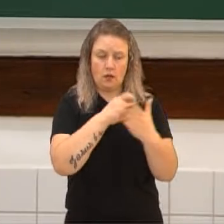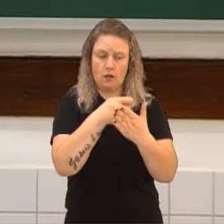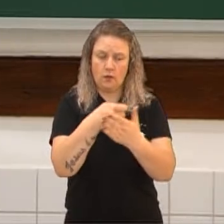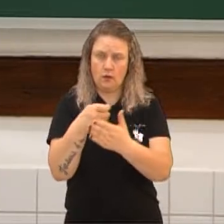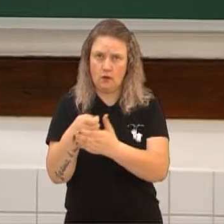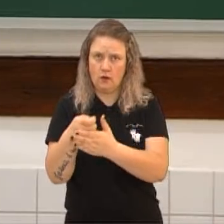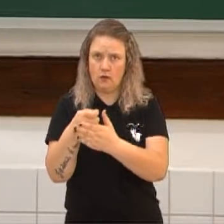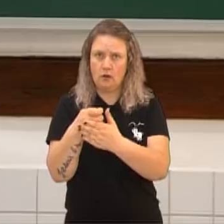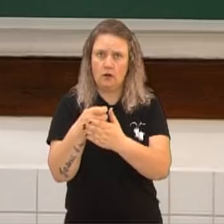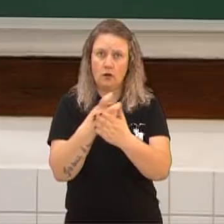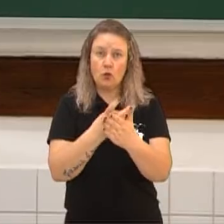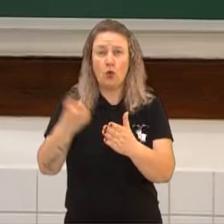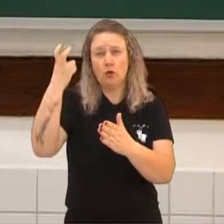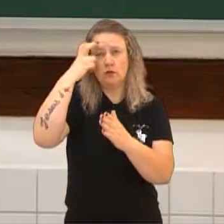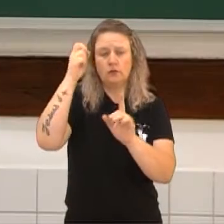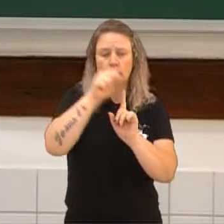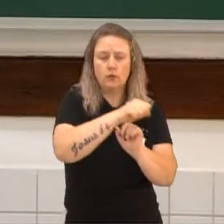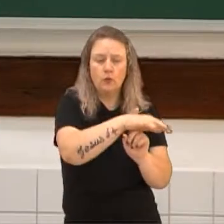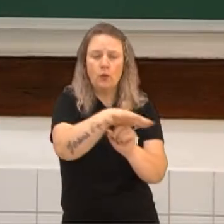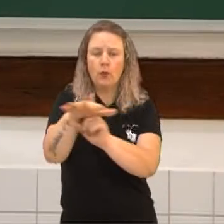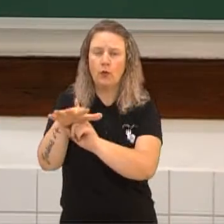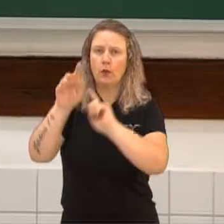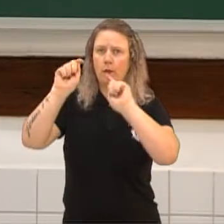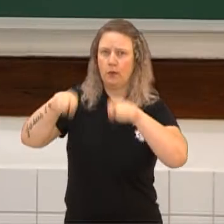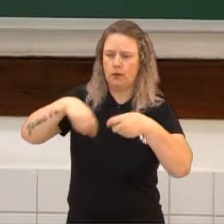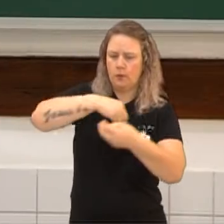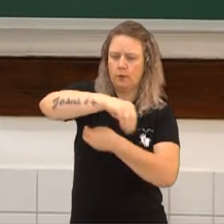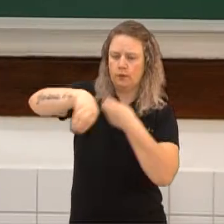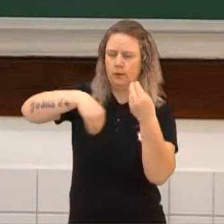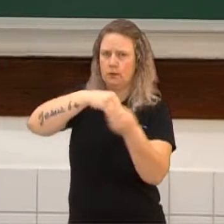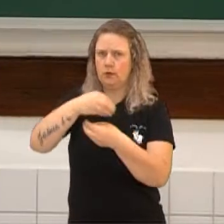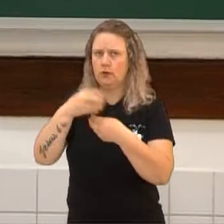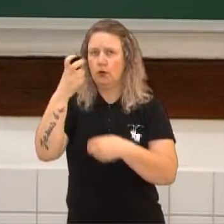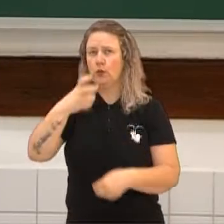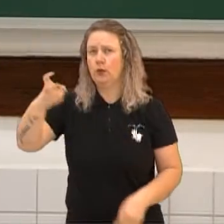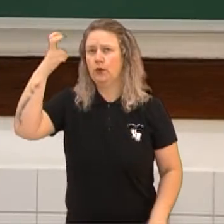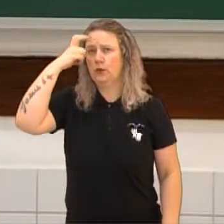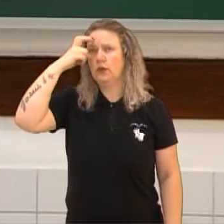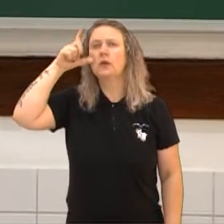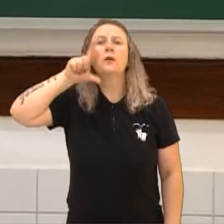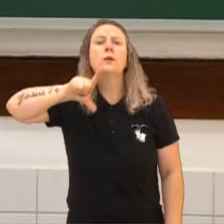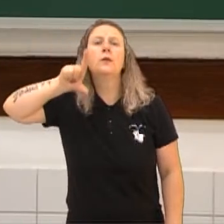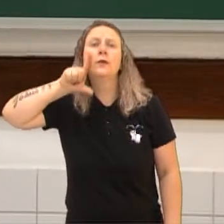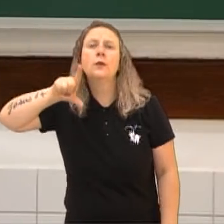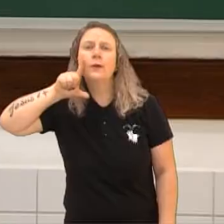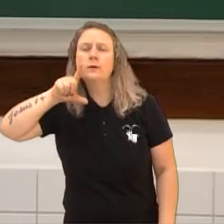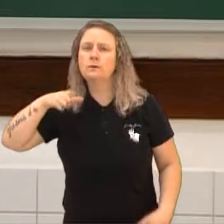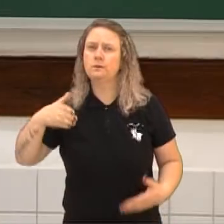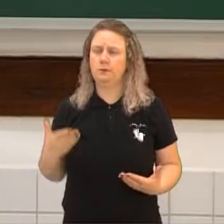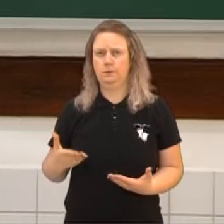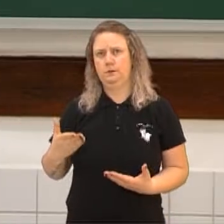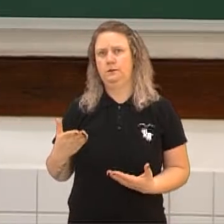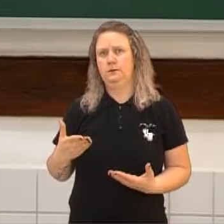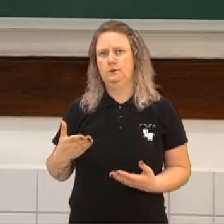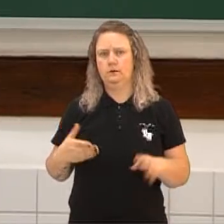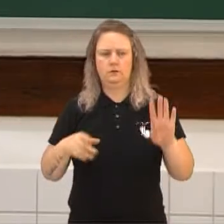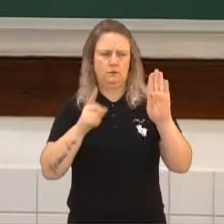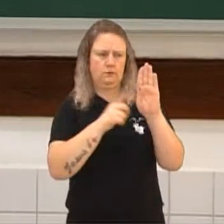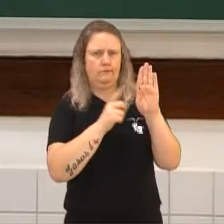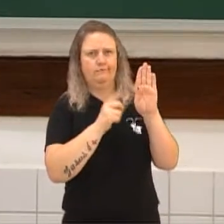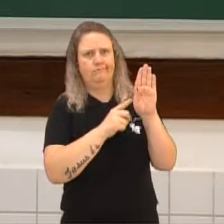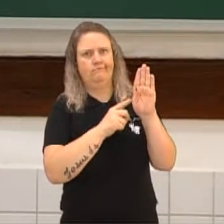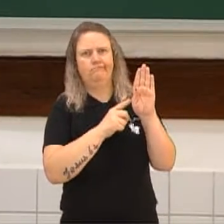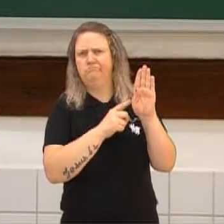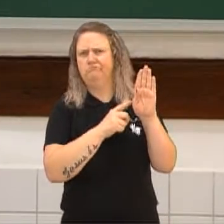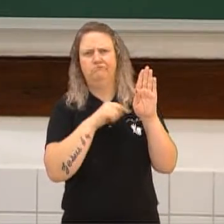cultura popular podia misturar-se com aspectos da cultura americana. Essa alternativa ela não tem muito